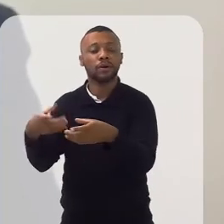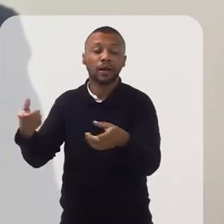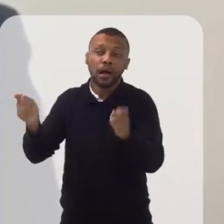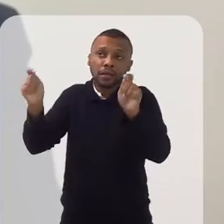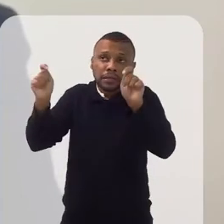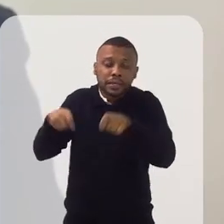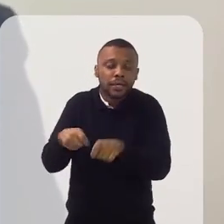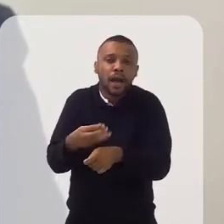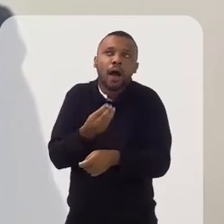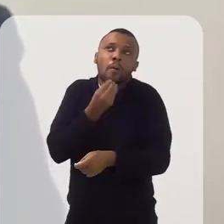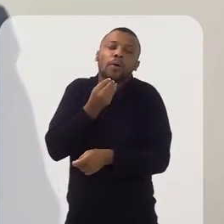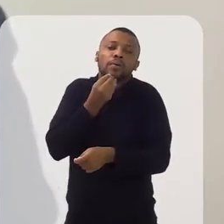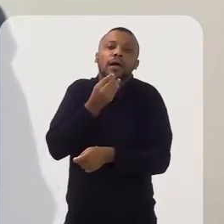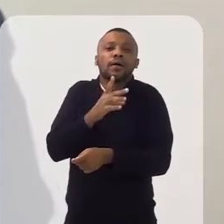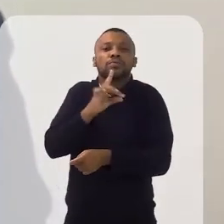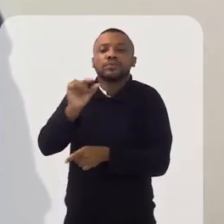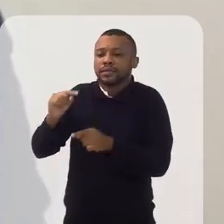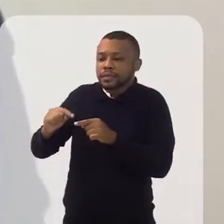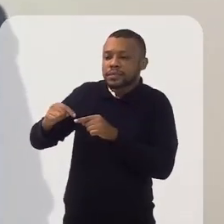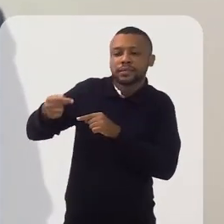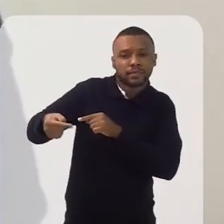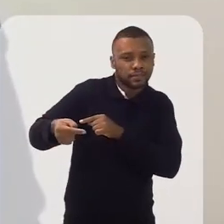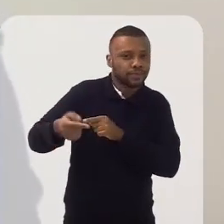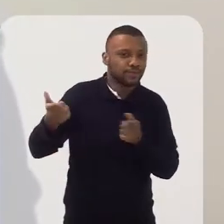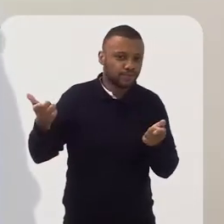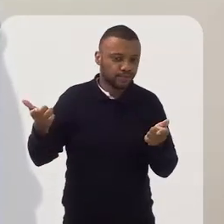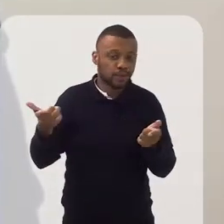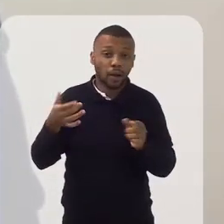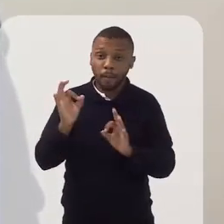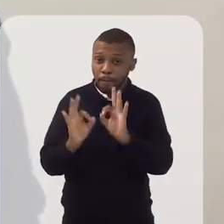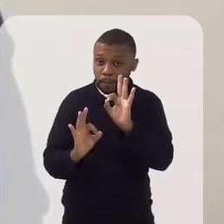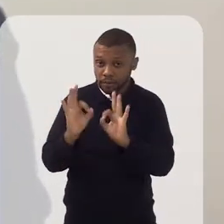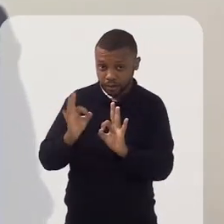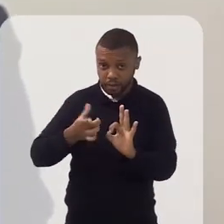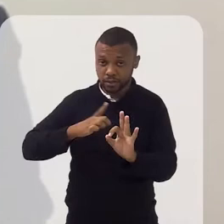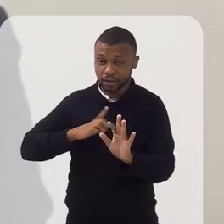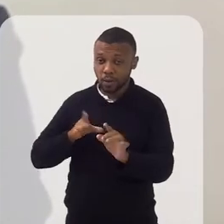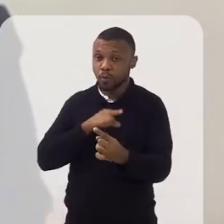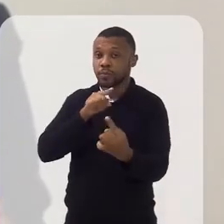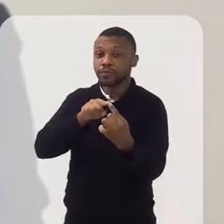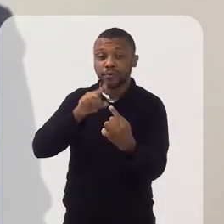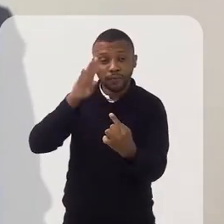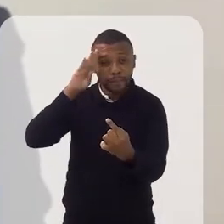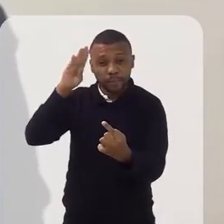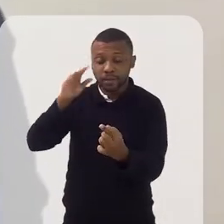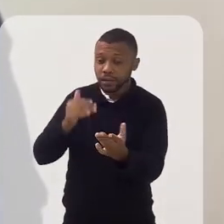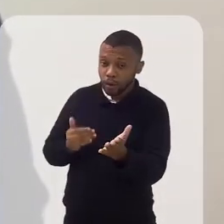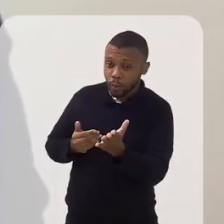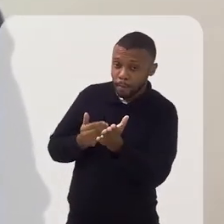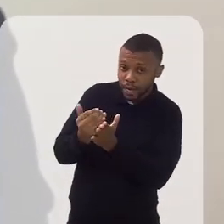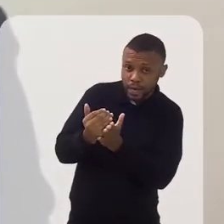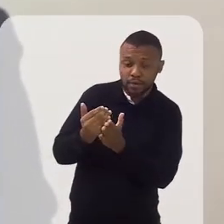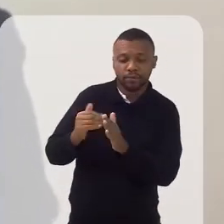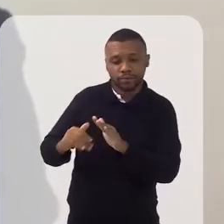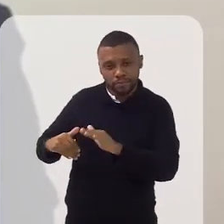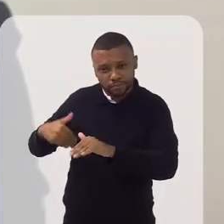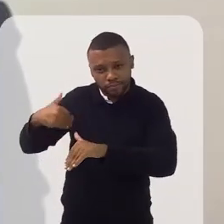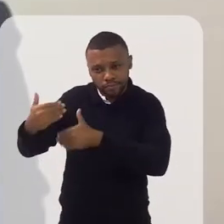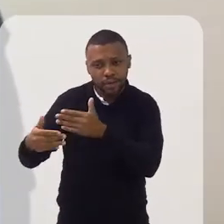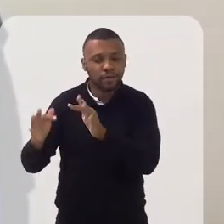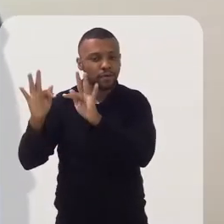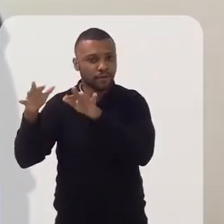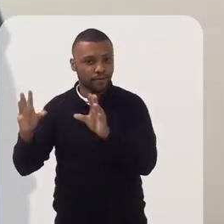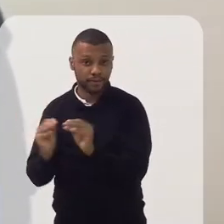cria a possibilidade do dia seguinte, né? É um projeto tem começo, meio e fim, tem um objetivo a ser alcançado,